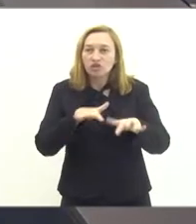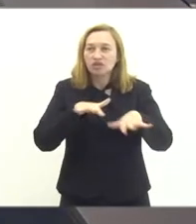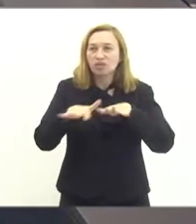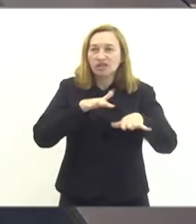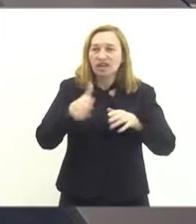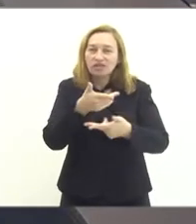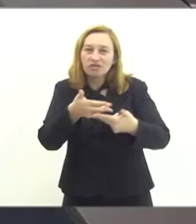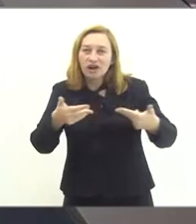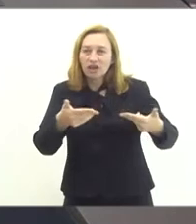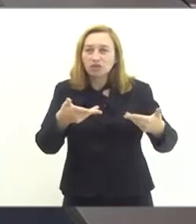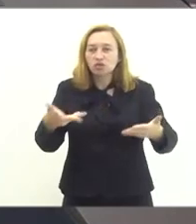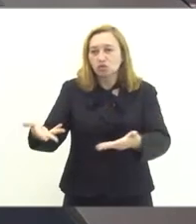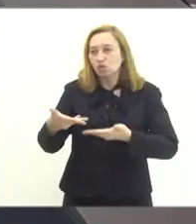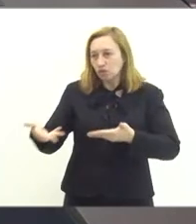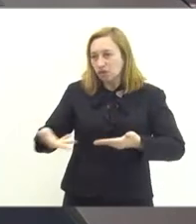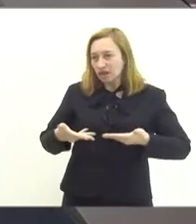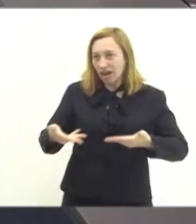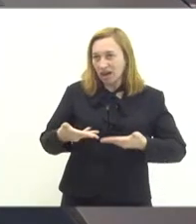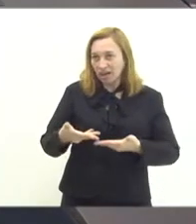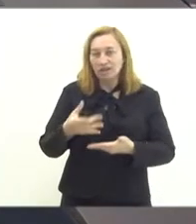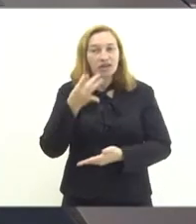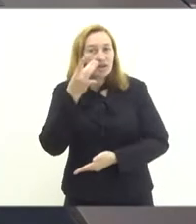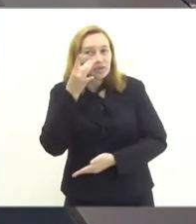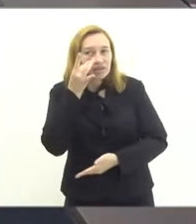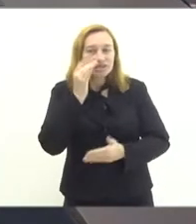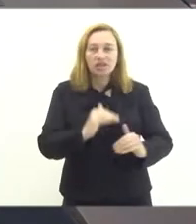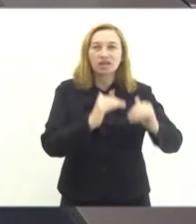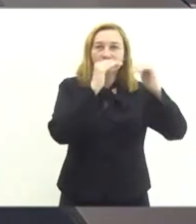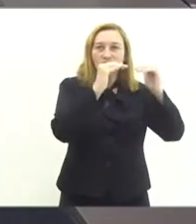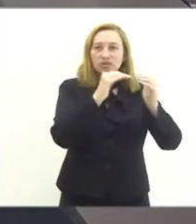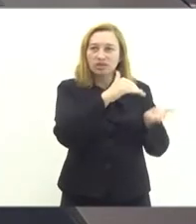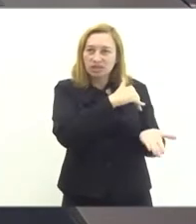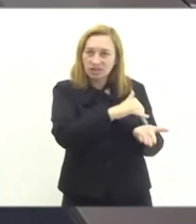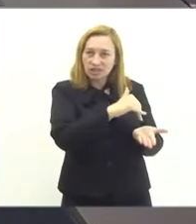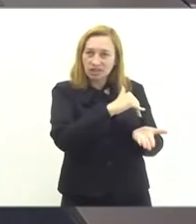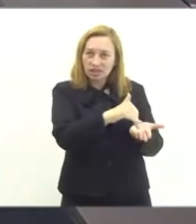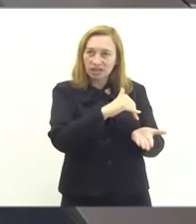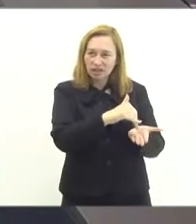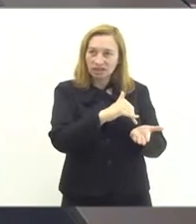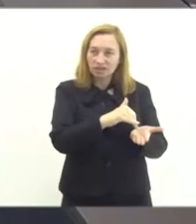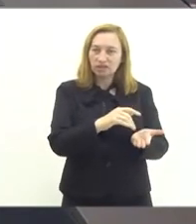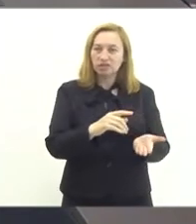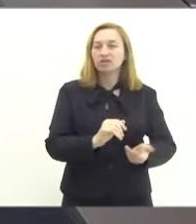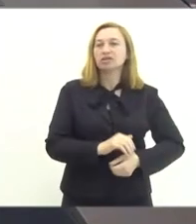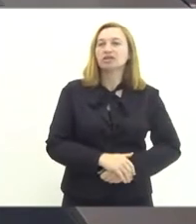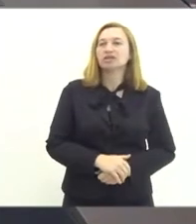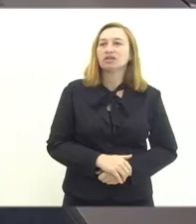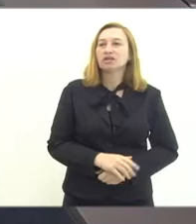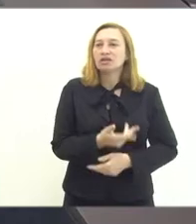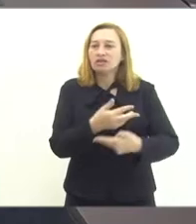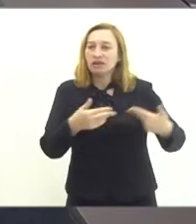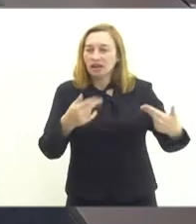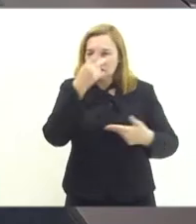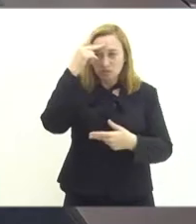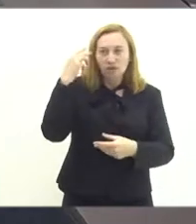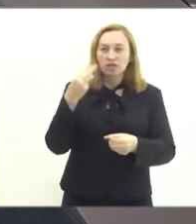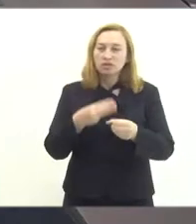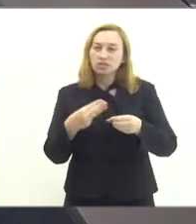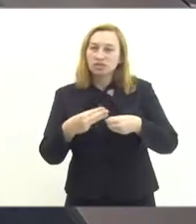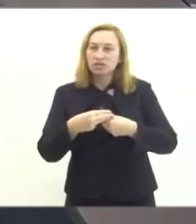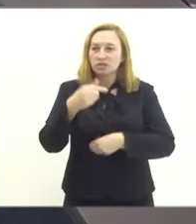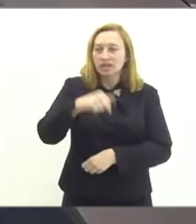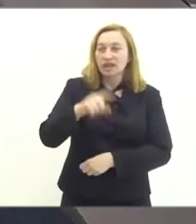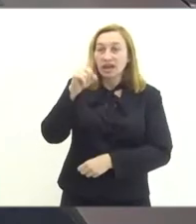convidados estão bem presentes a subsecretaria nós subsecretário muitas pessoas muitos municípios